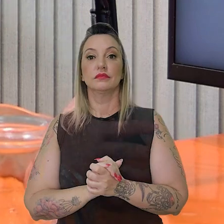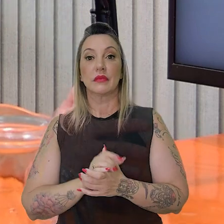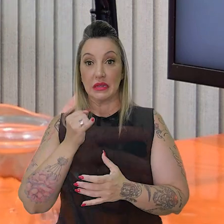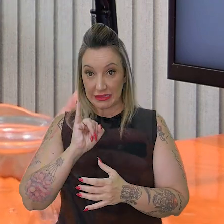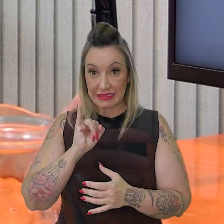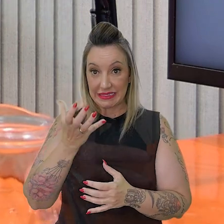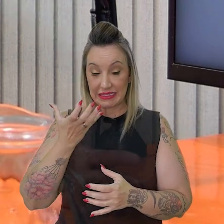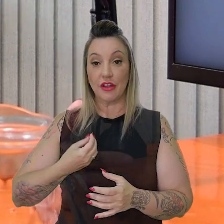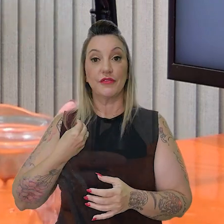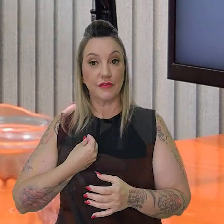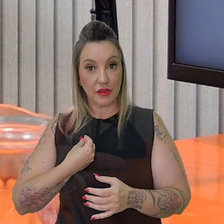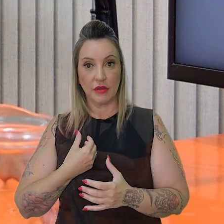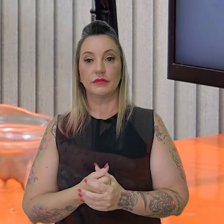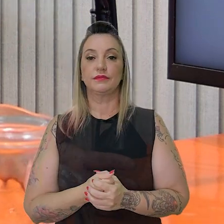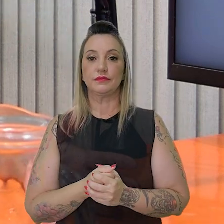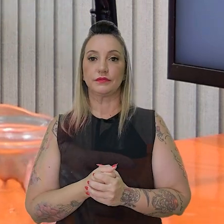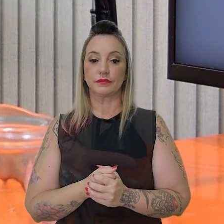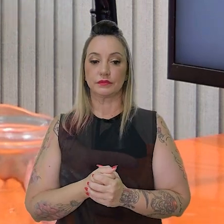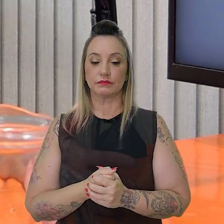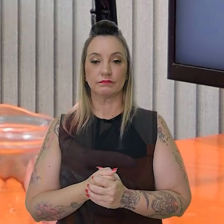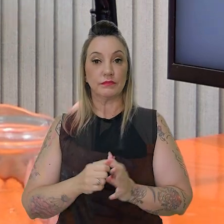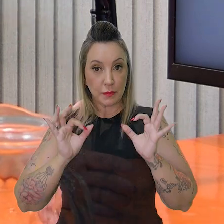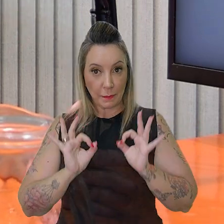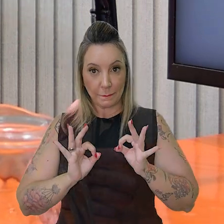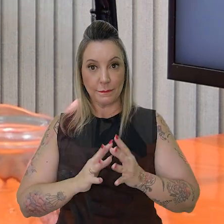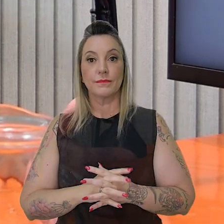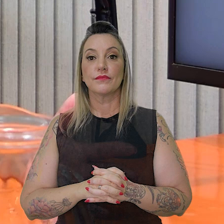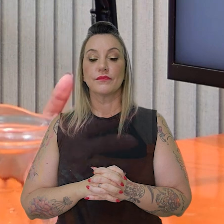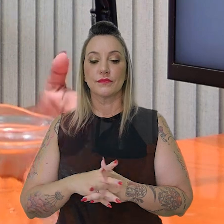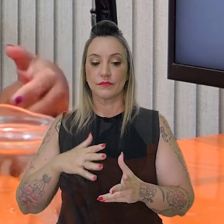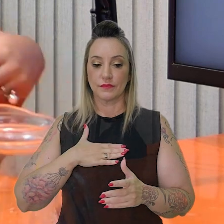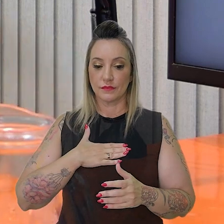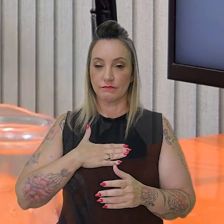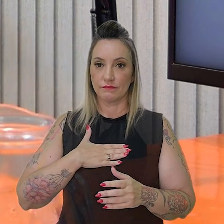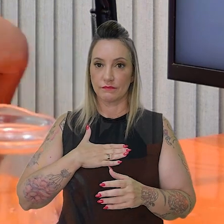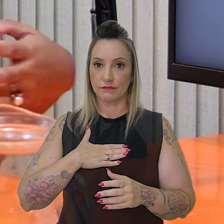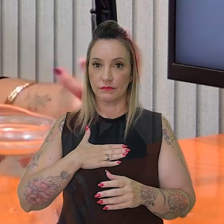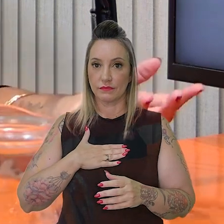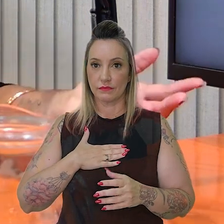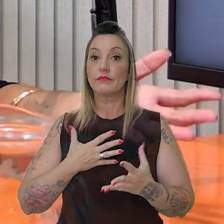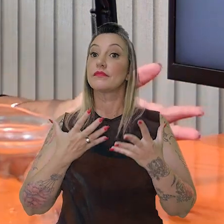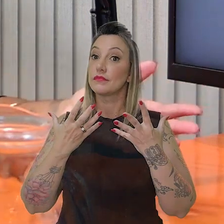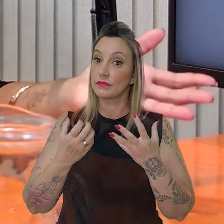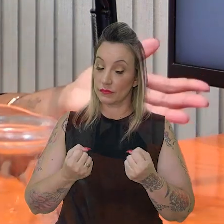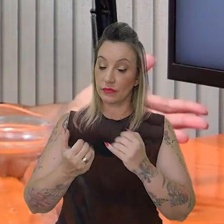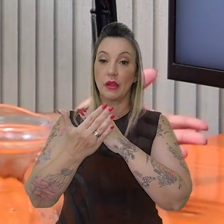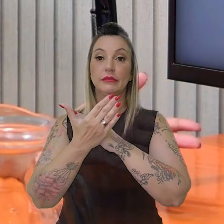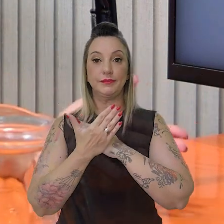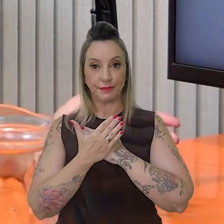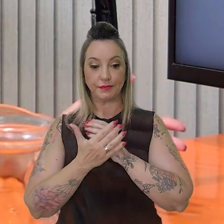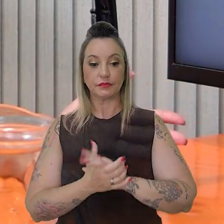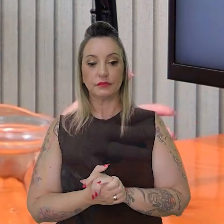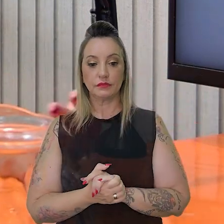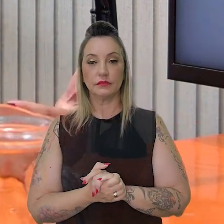queria viver de fato eu ia aceitar a ajuda